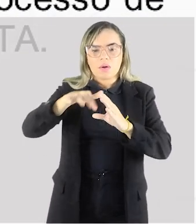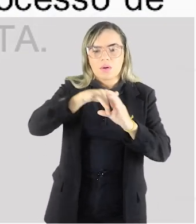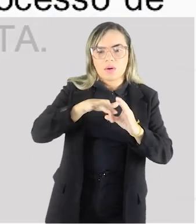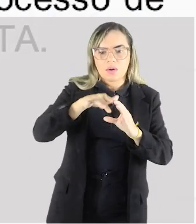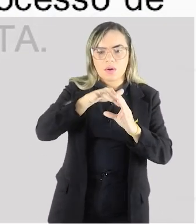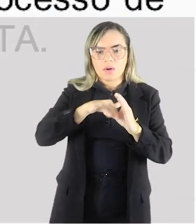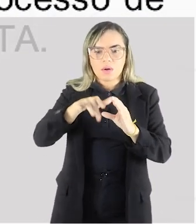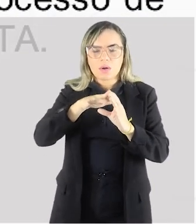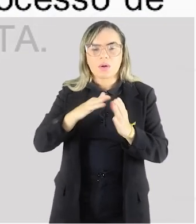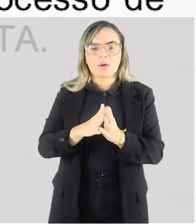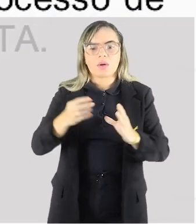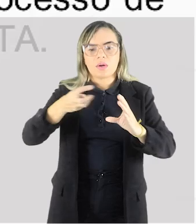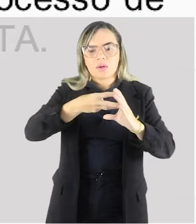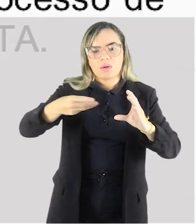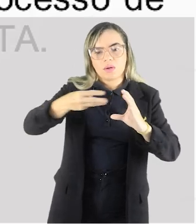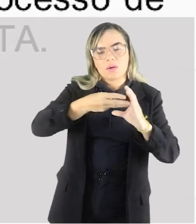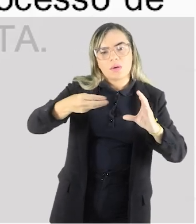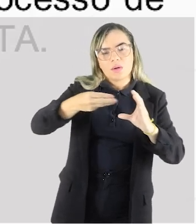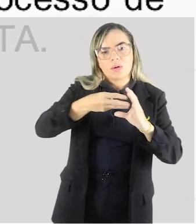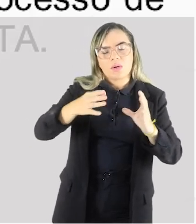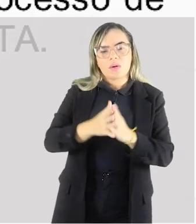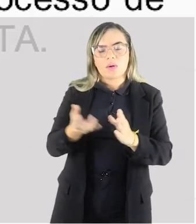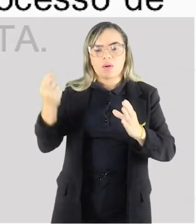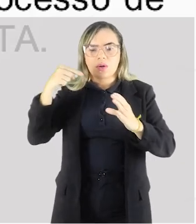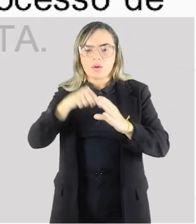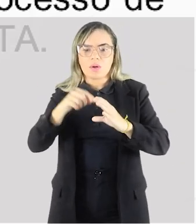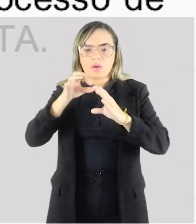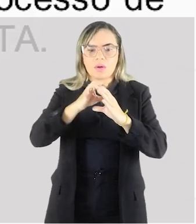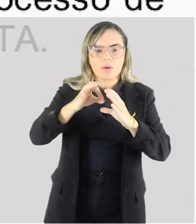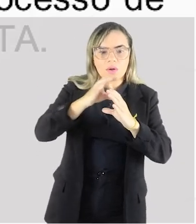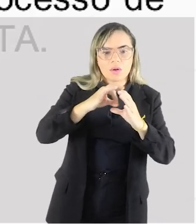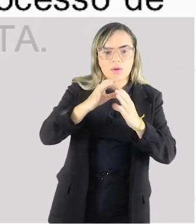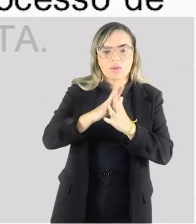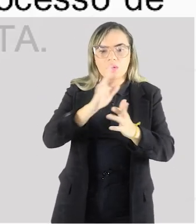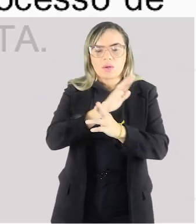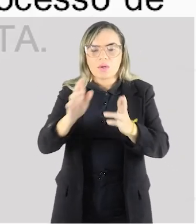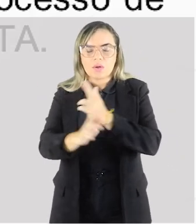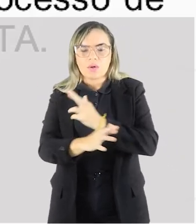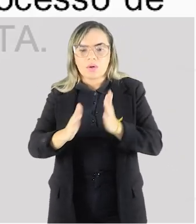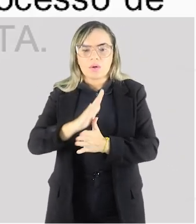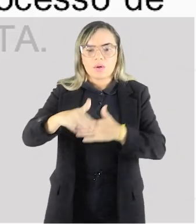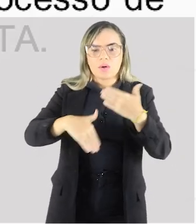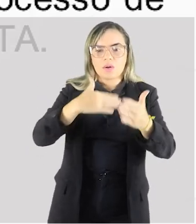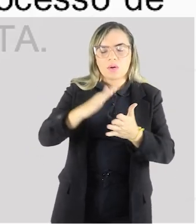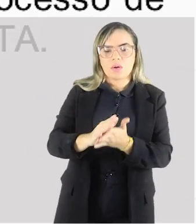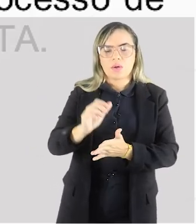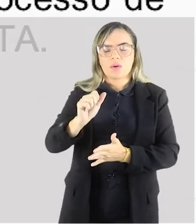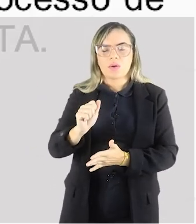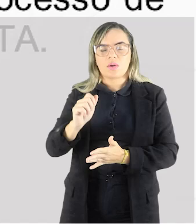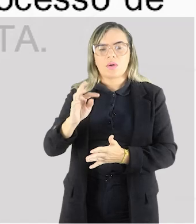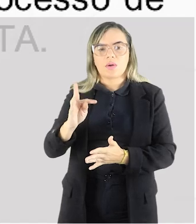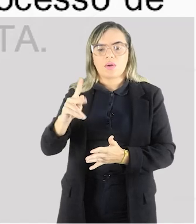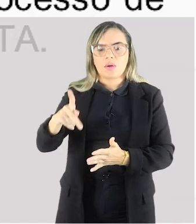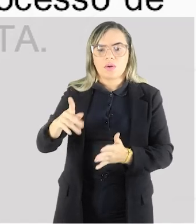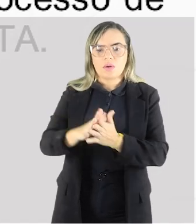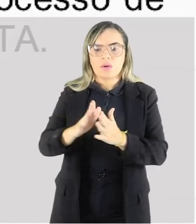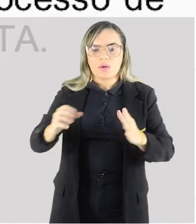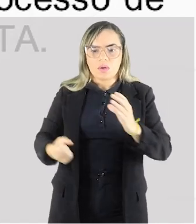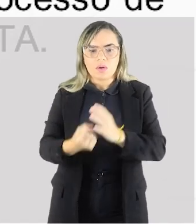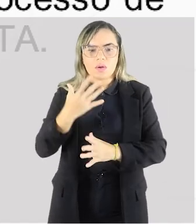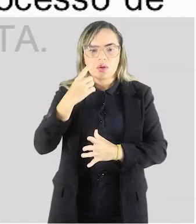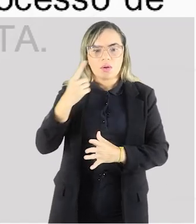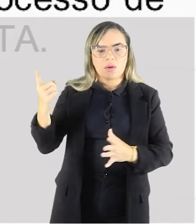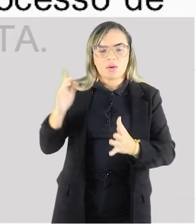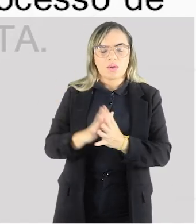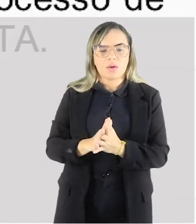células eucarióticas e estão envolvidas no processo de síntese de ATP por meio da respiração aeróbica. Processo este que pode